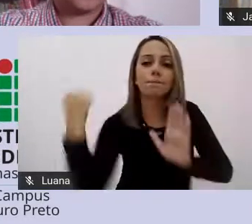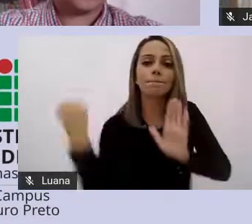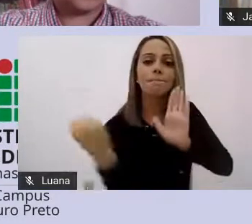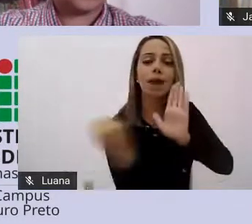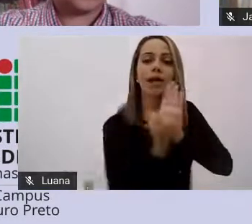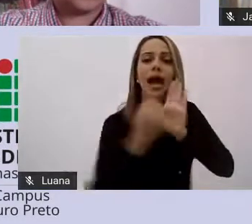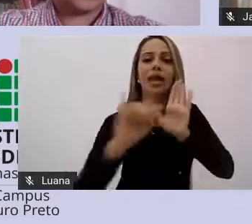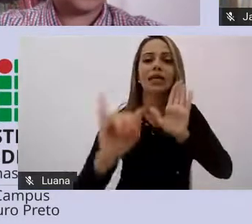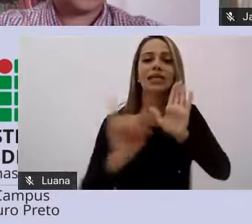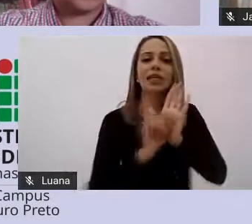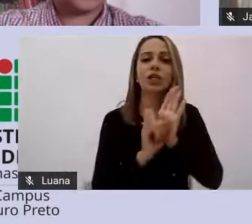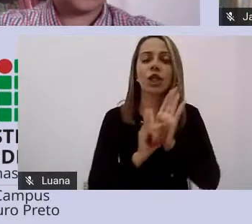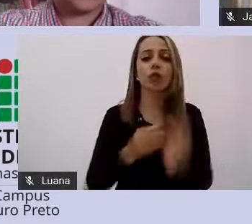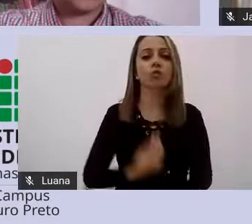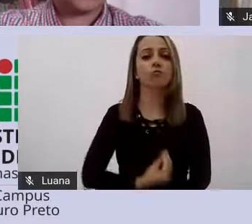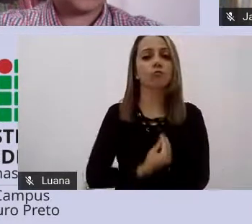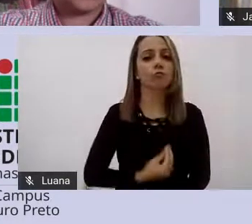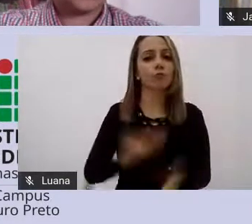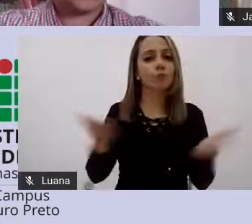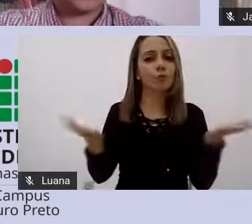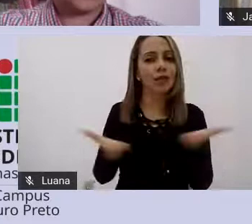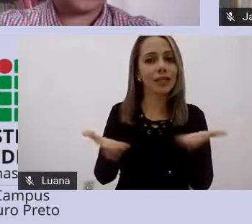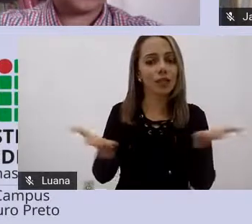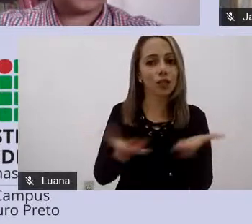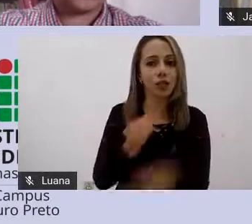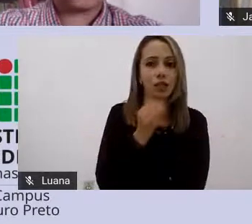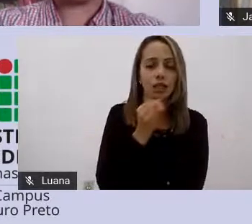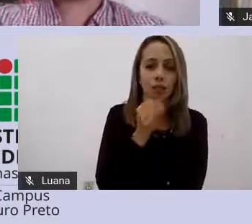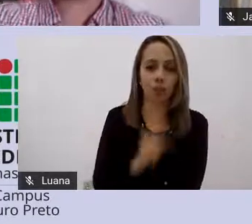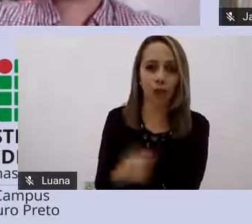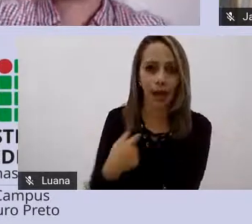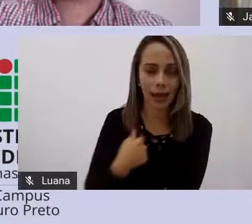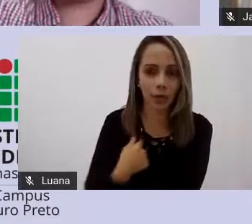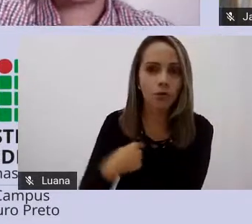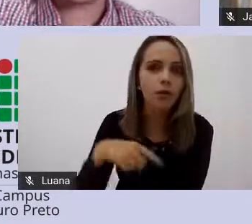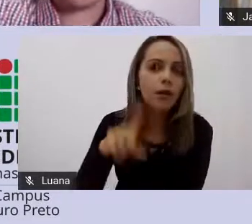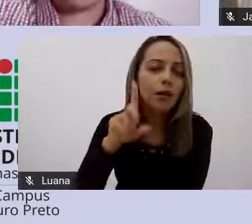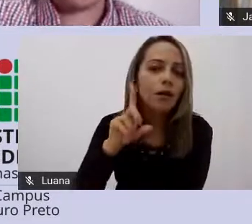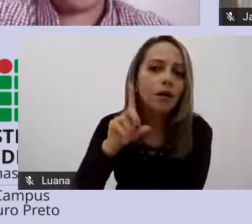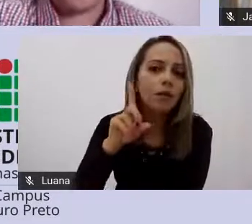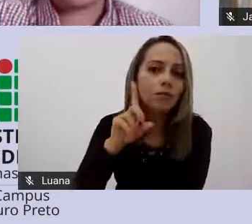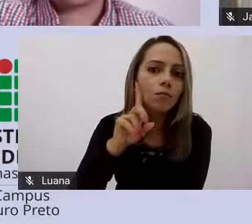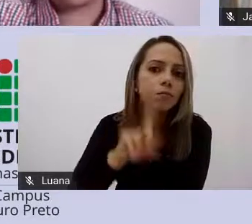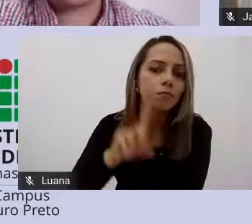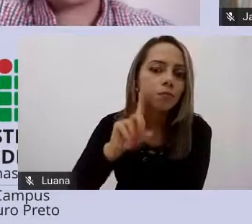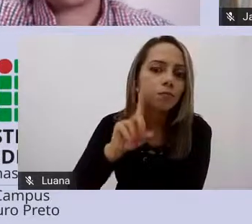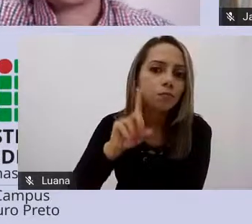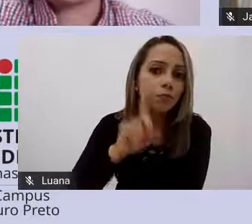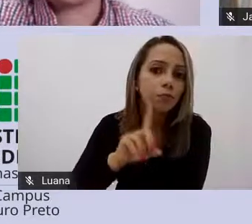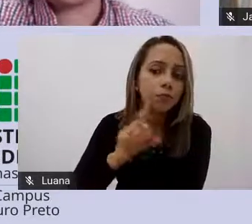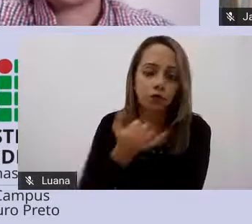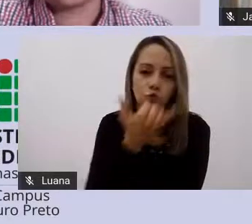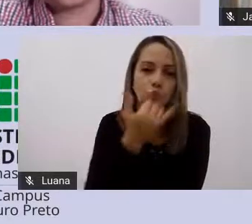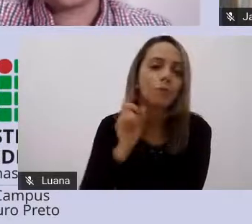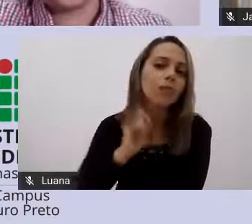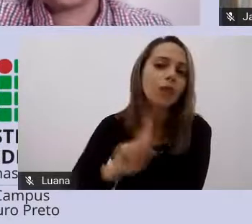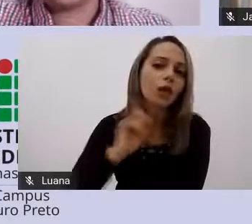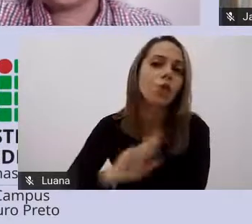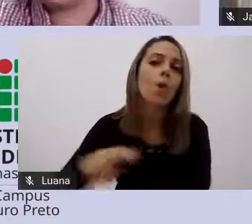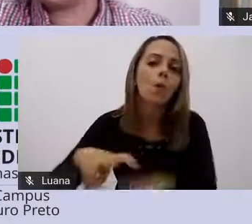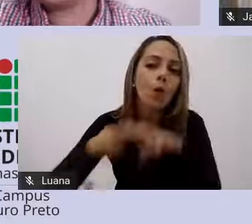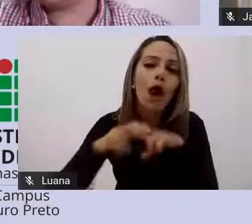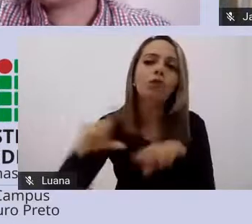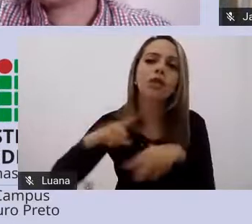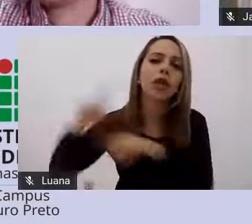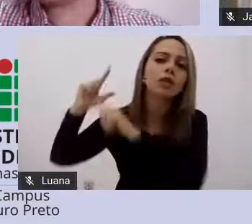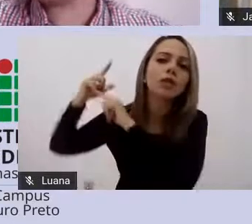Dizer, olha, eu sou um mineiro porque eu como pão de queijo. Porque tem uma tradição de comer pão de queijo.